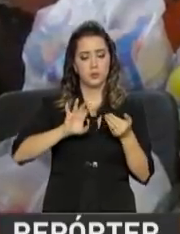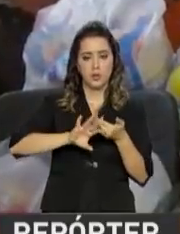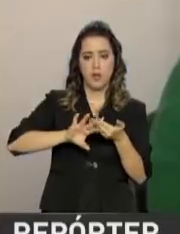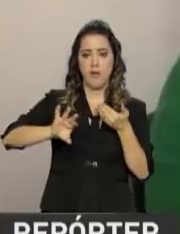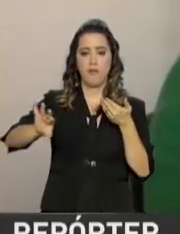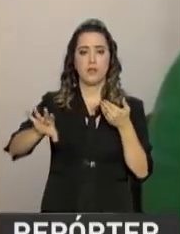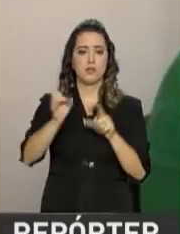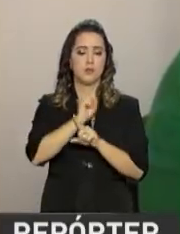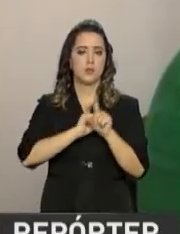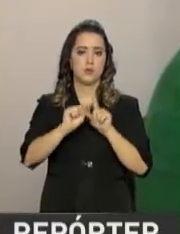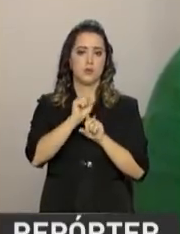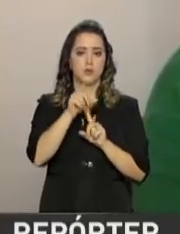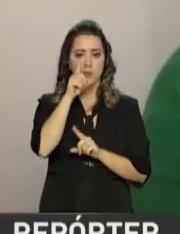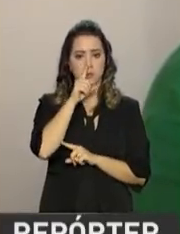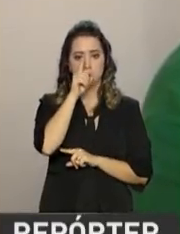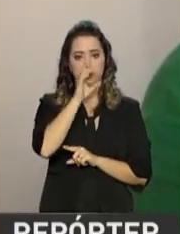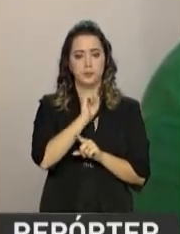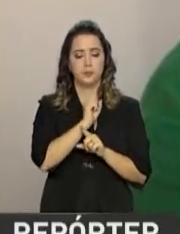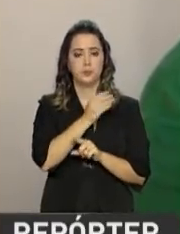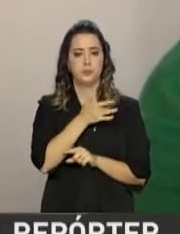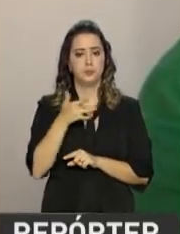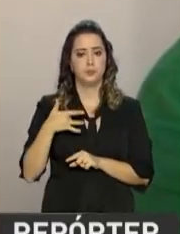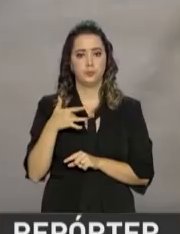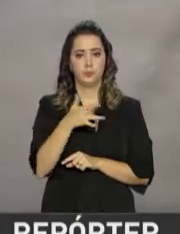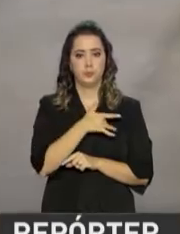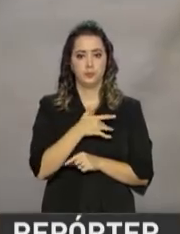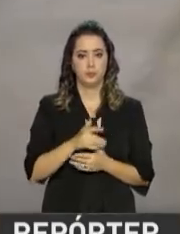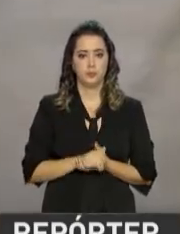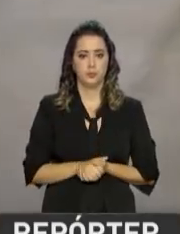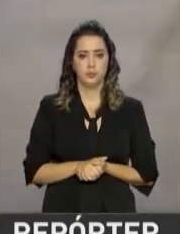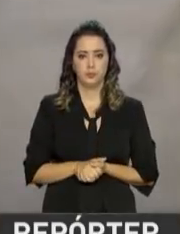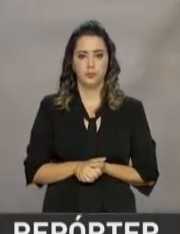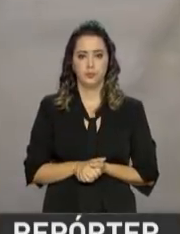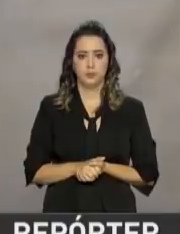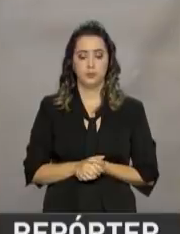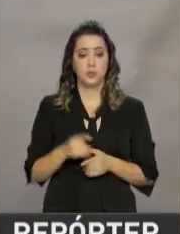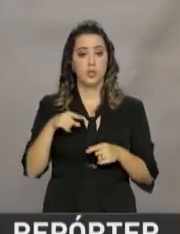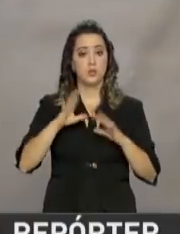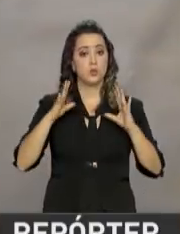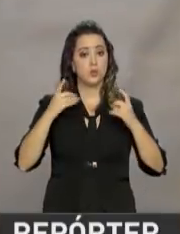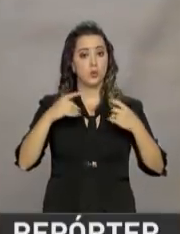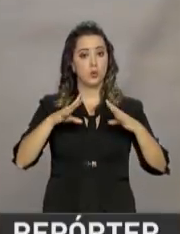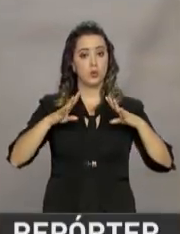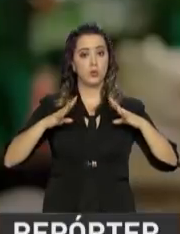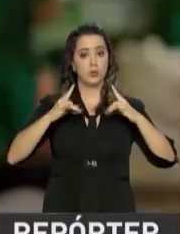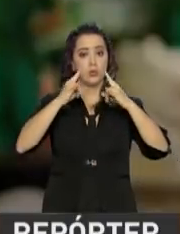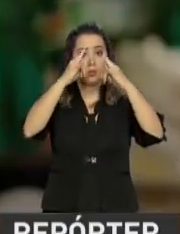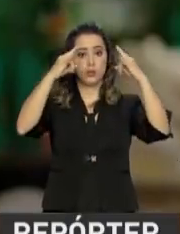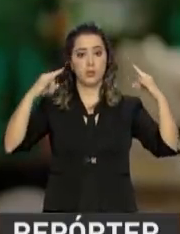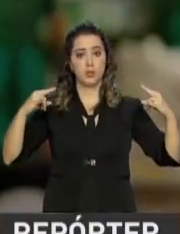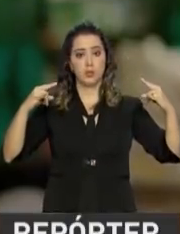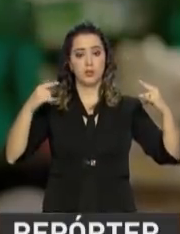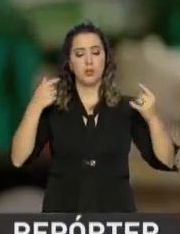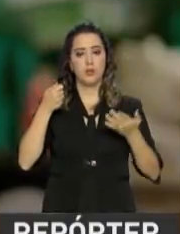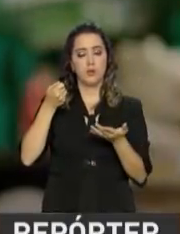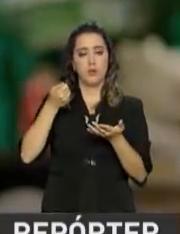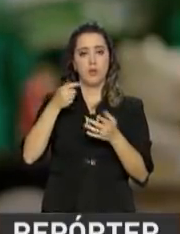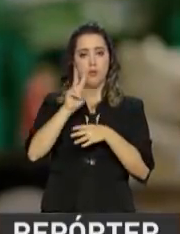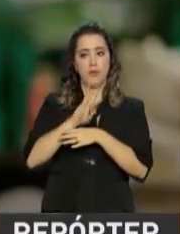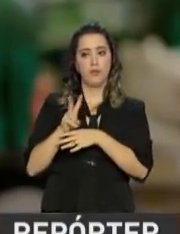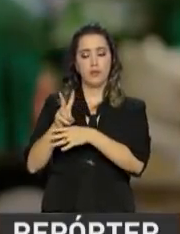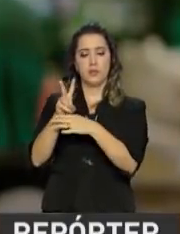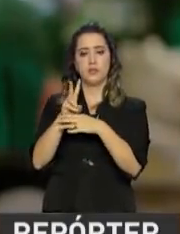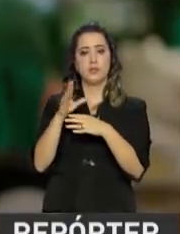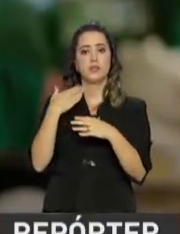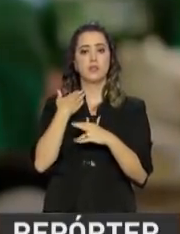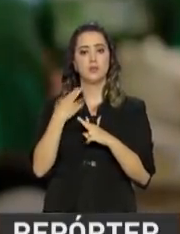social e riscos à saúde dos trabalhadores. Esse barracão aqui foi financiado pela Caixa. A Caixa foi parceira na construção